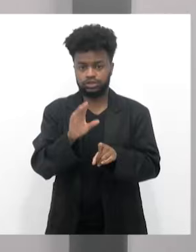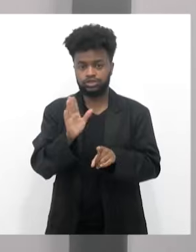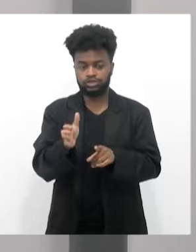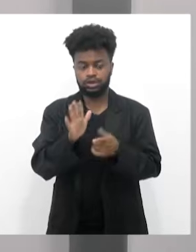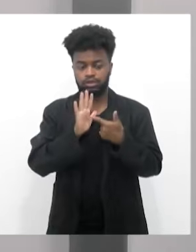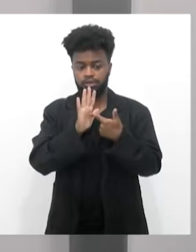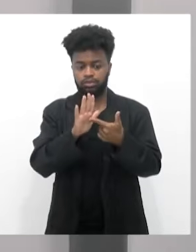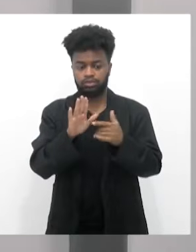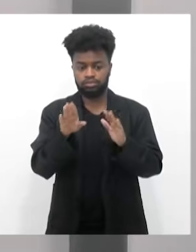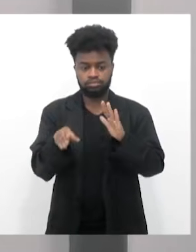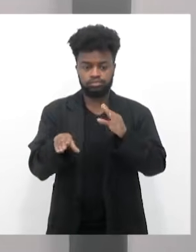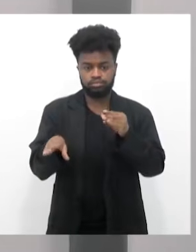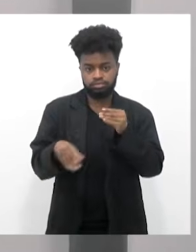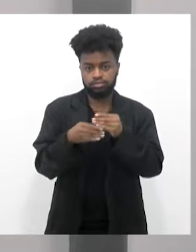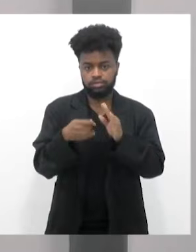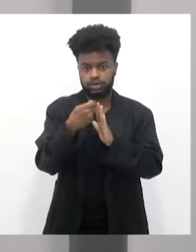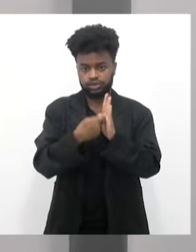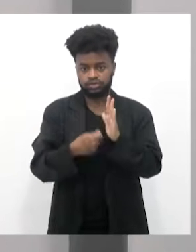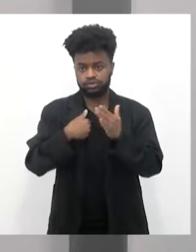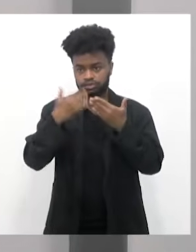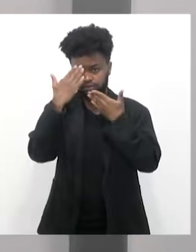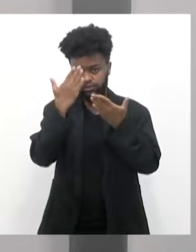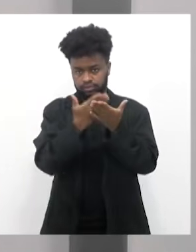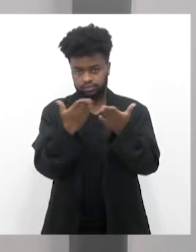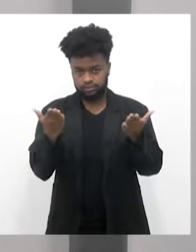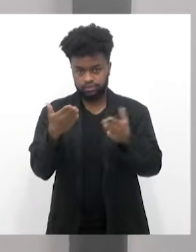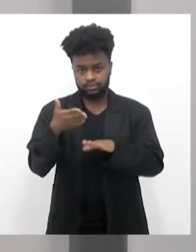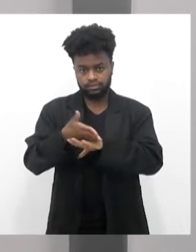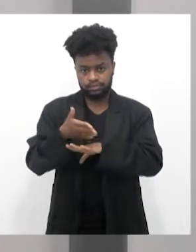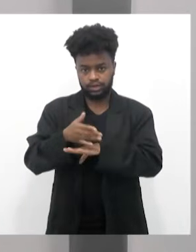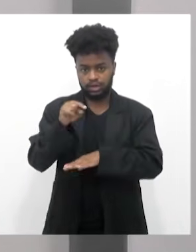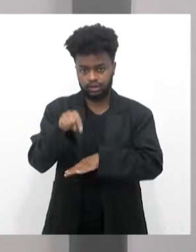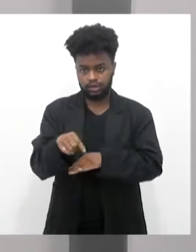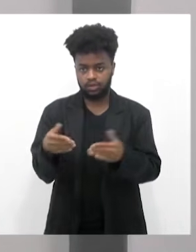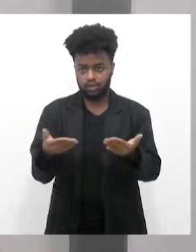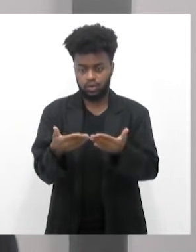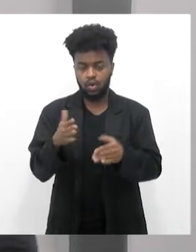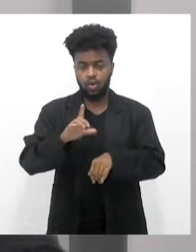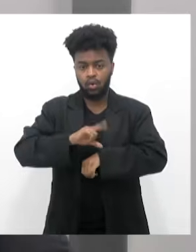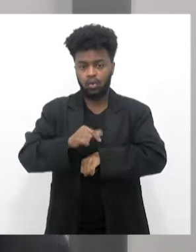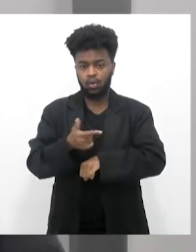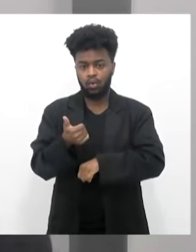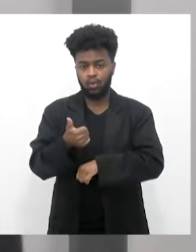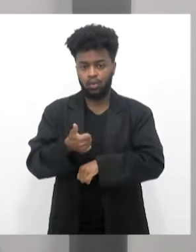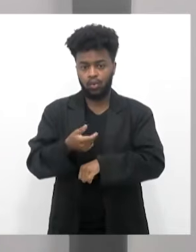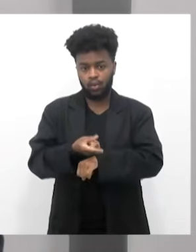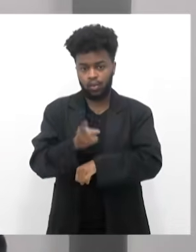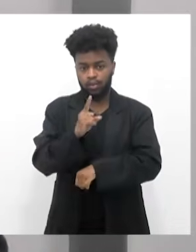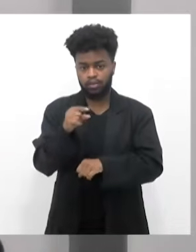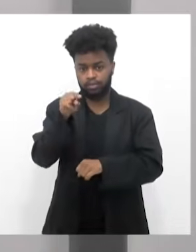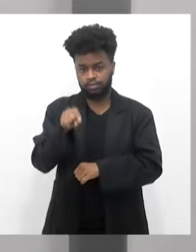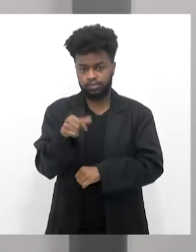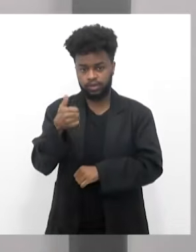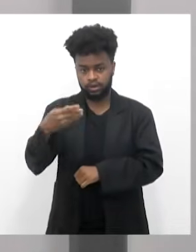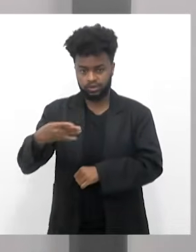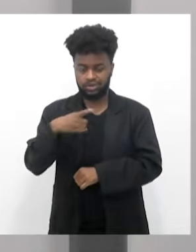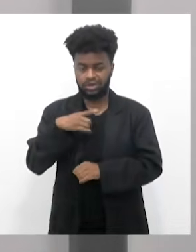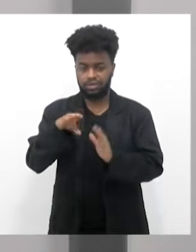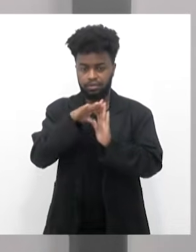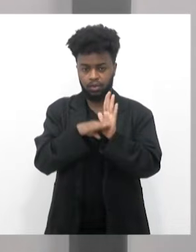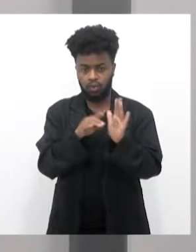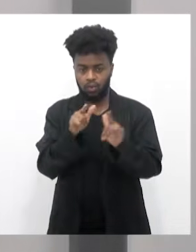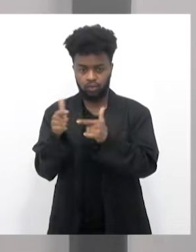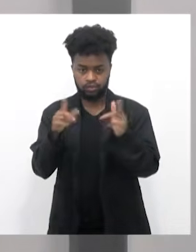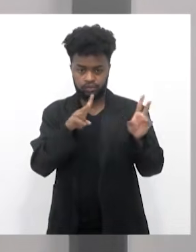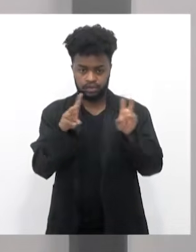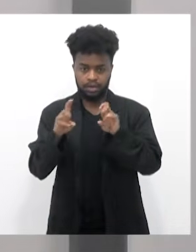dispostas aqui no texto. Agradeço a todos pela presença. São 1h14, a gente está no meio de uma pauta que tem outros itens,